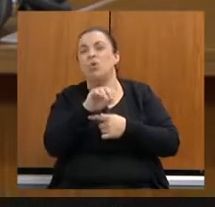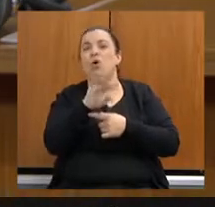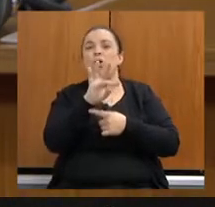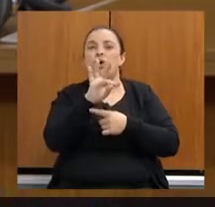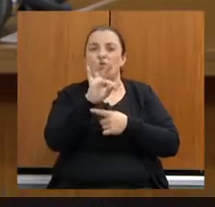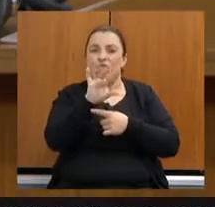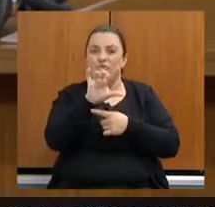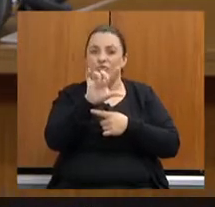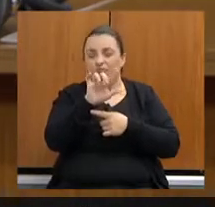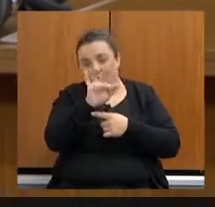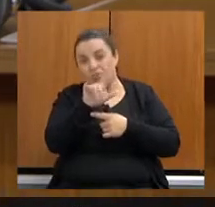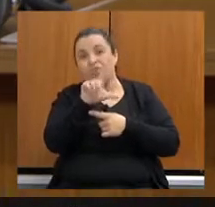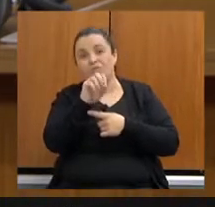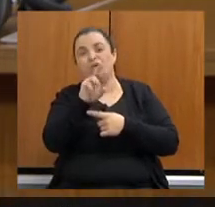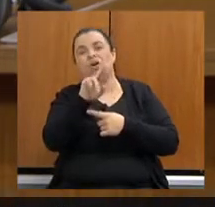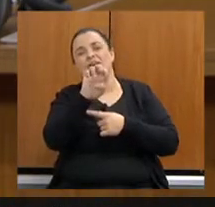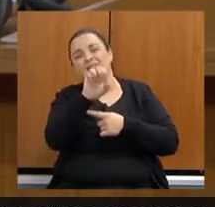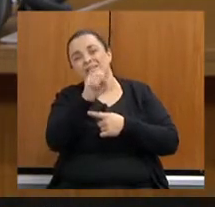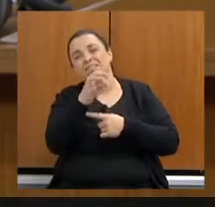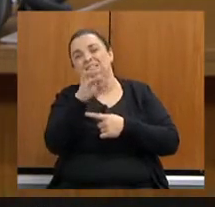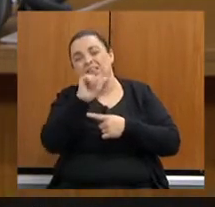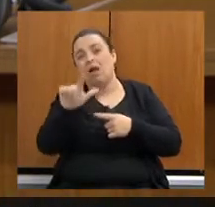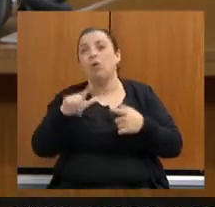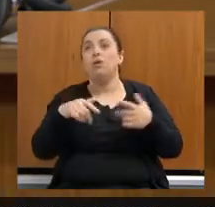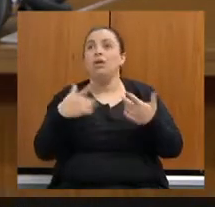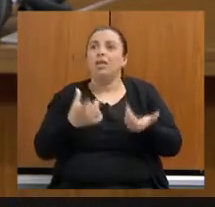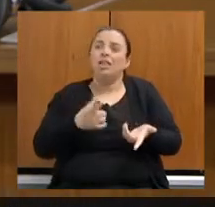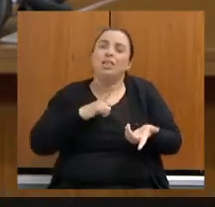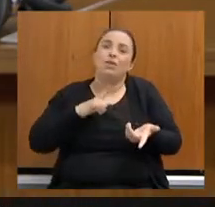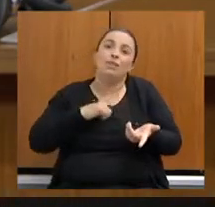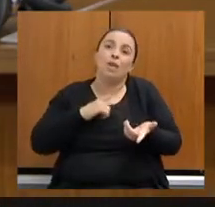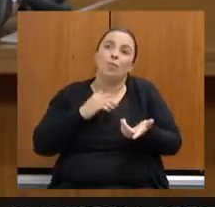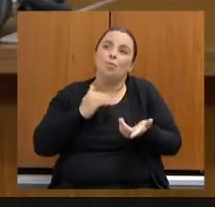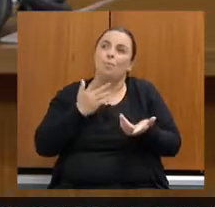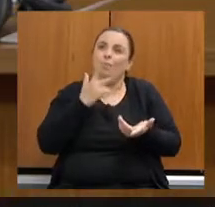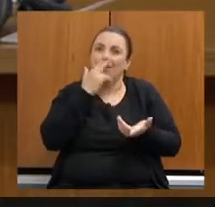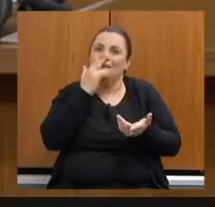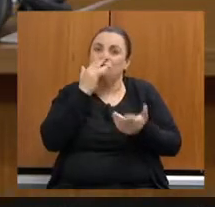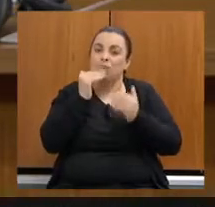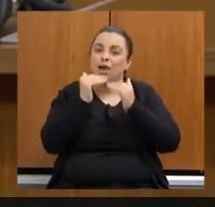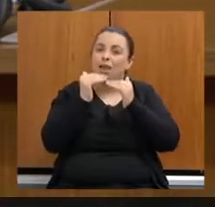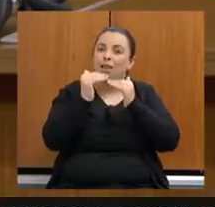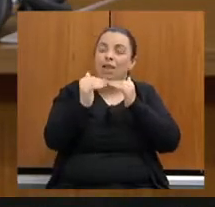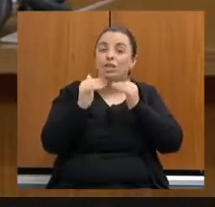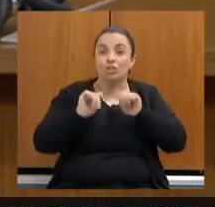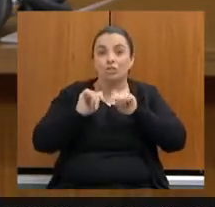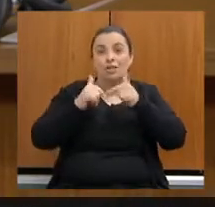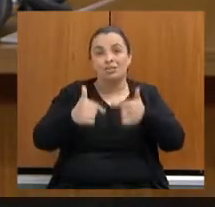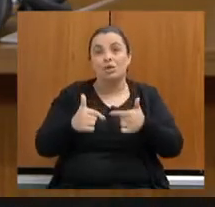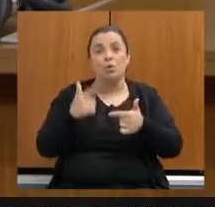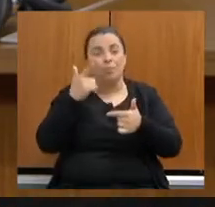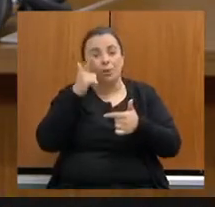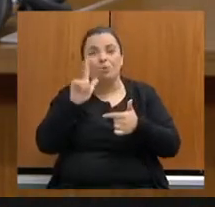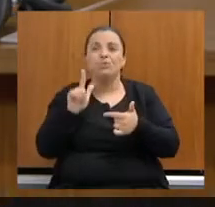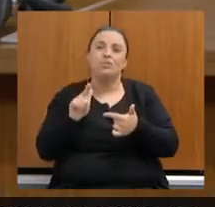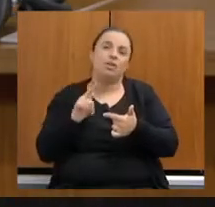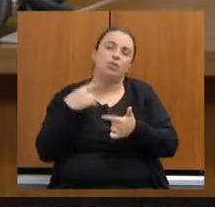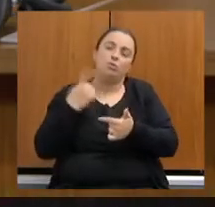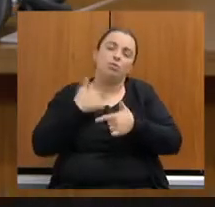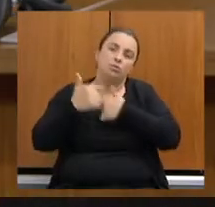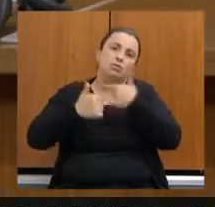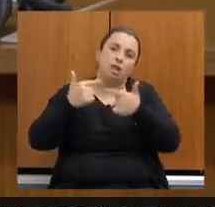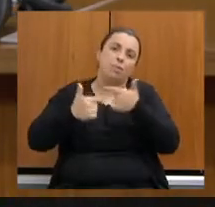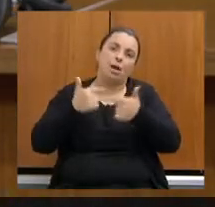menos fica uma linha de ação uma determinação para que as coisas caminhem em várias frentes de trabalho que nós temos